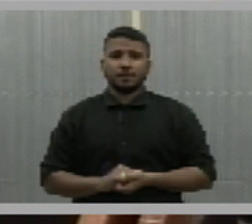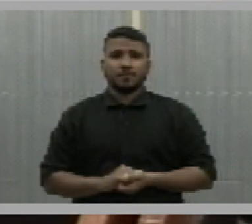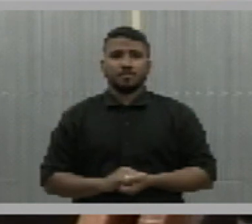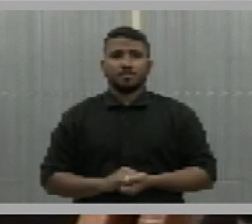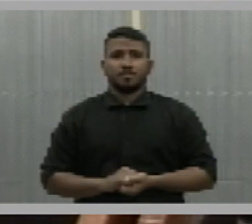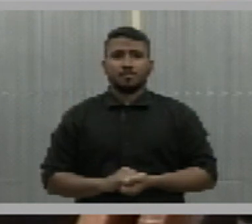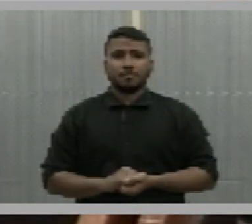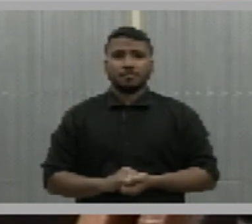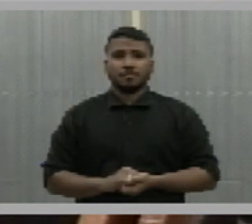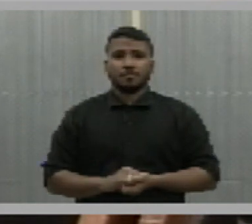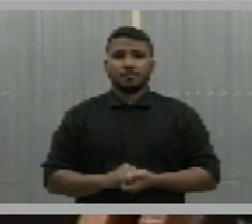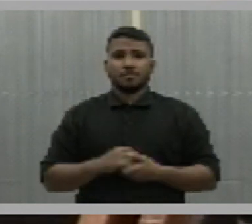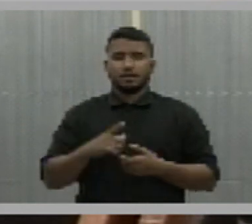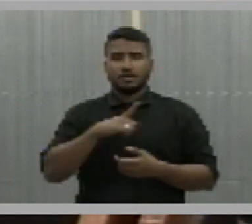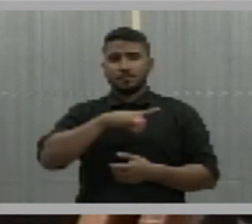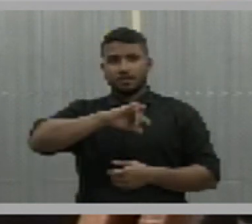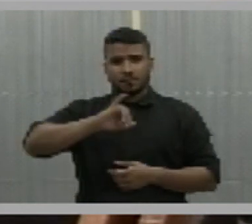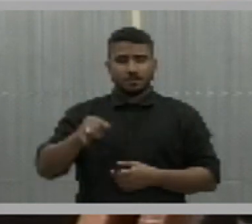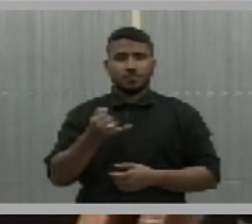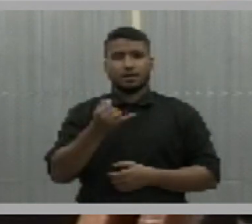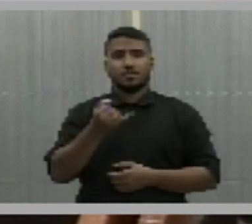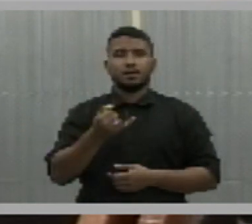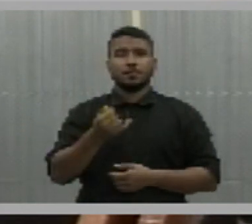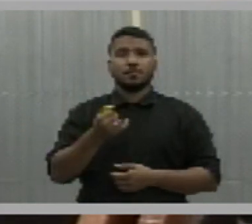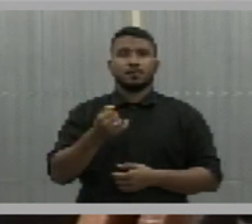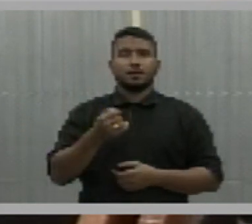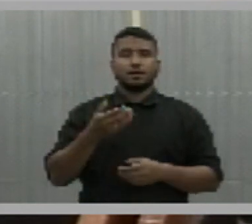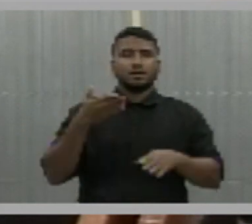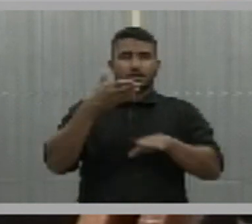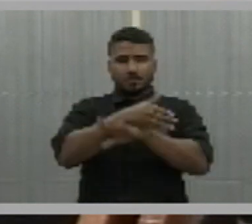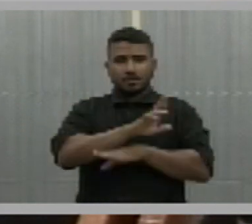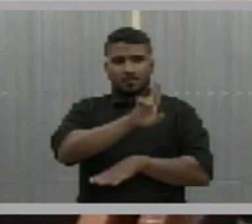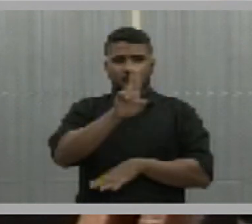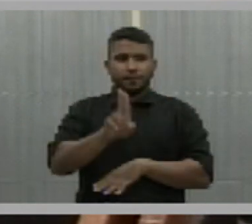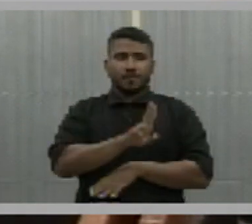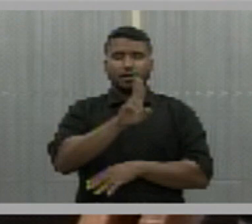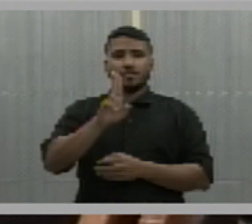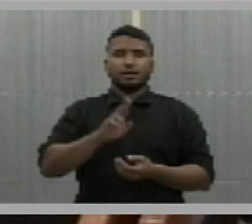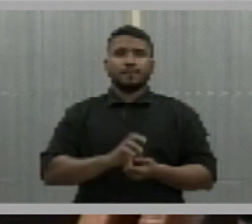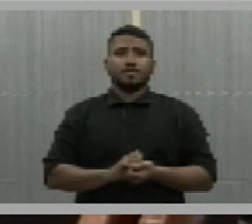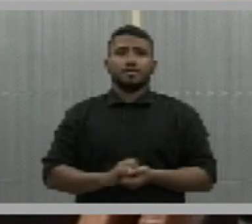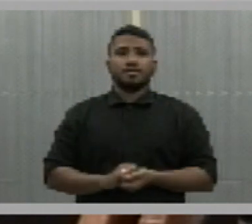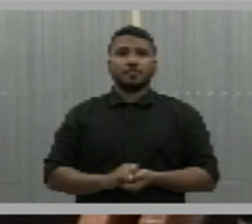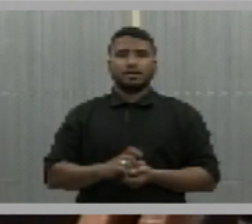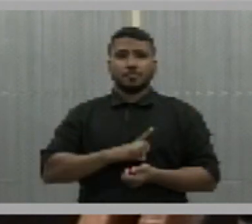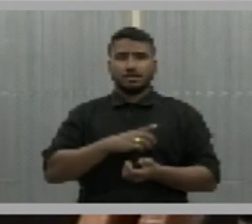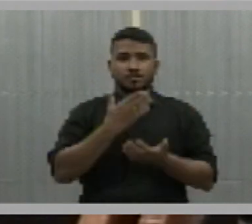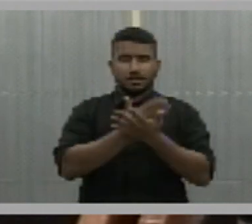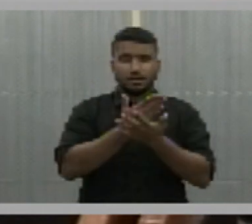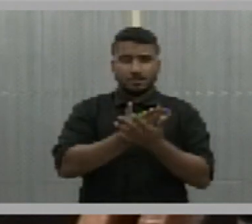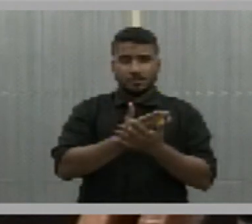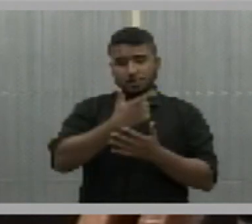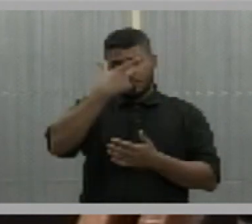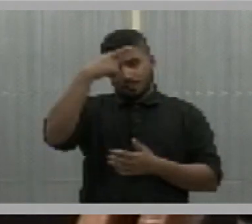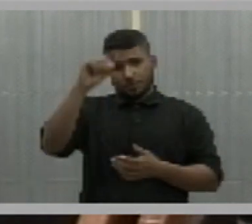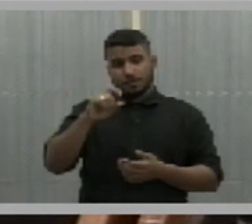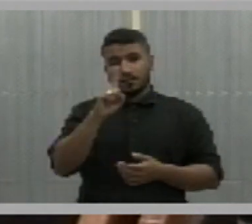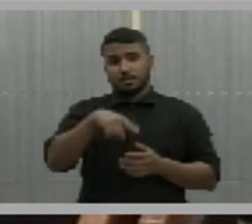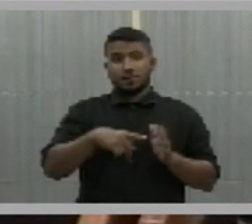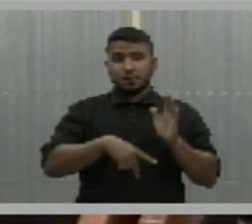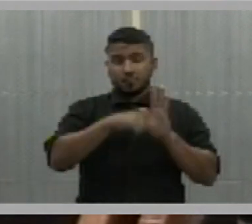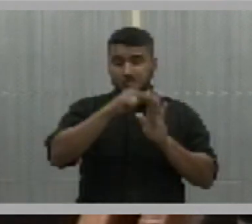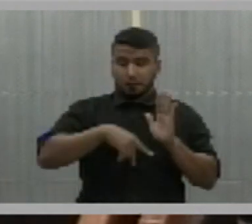milhões de brasileiros tivessem a oportunidade de ingressar na universidade e fazer o ensino superior. Esse é um